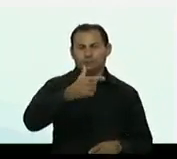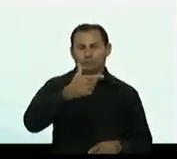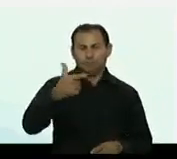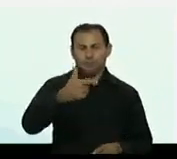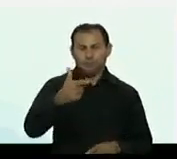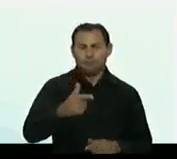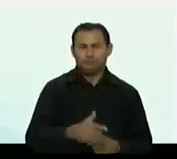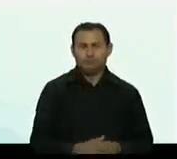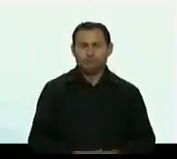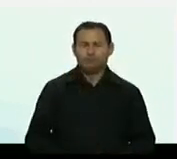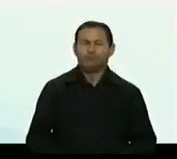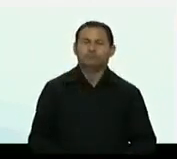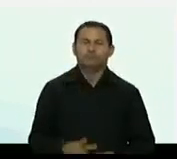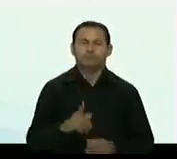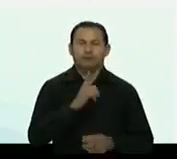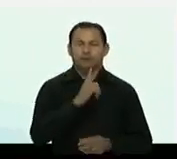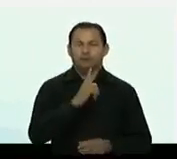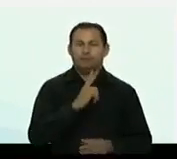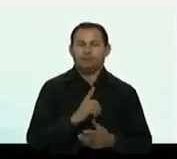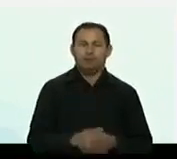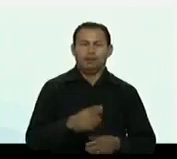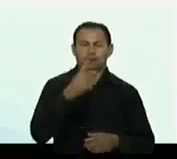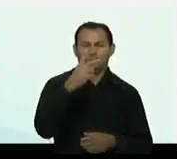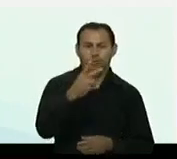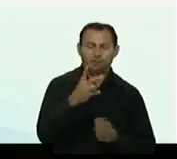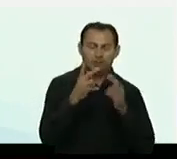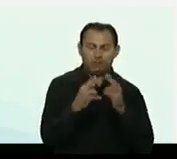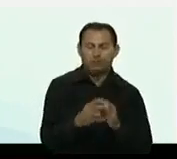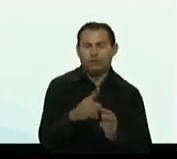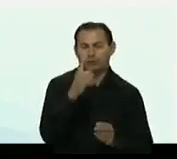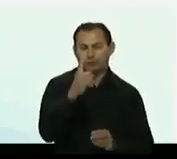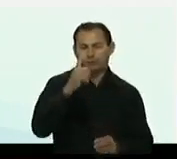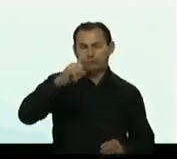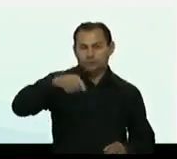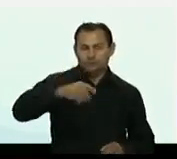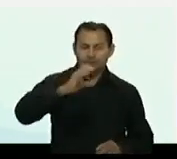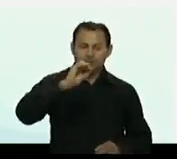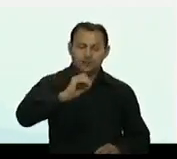1,022. Então, teremos 2 é igual a